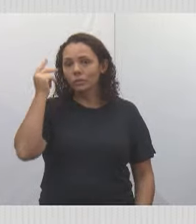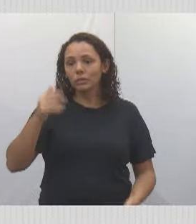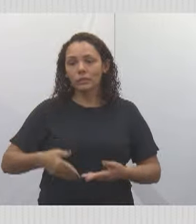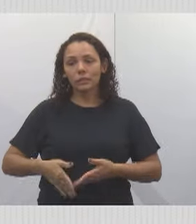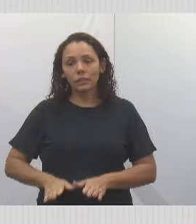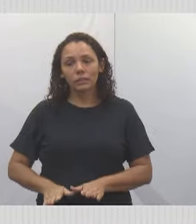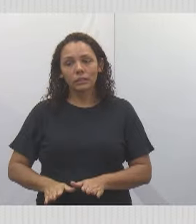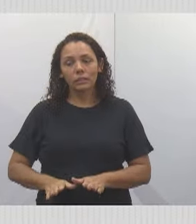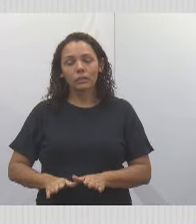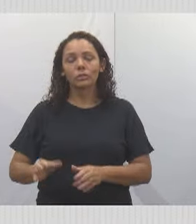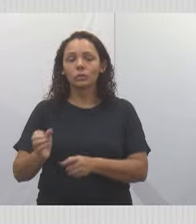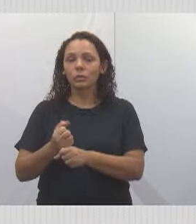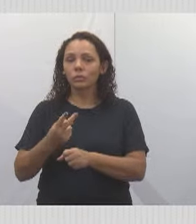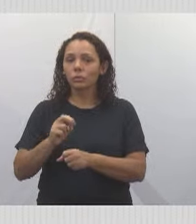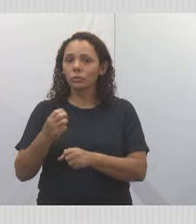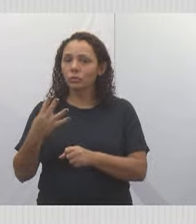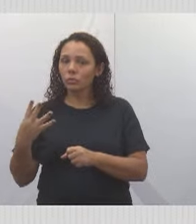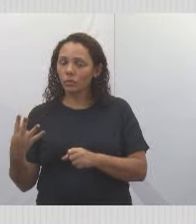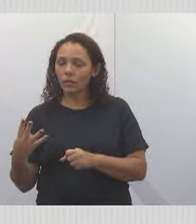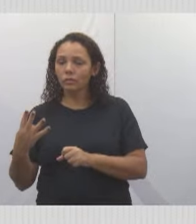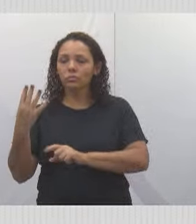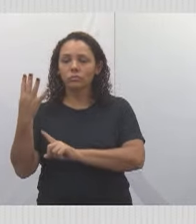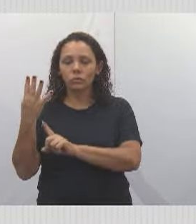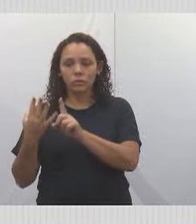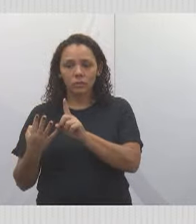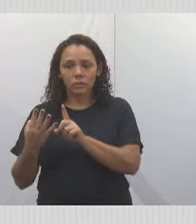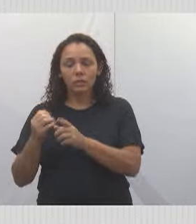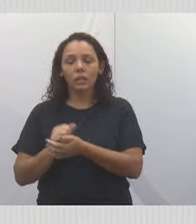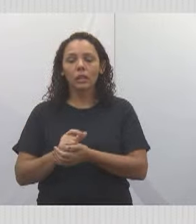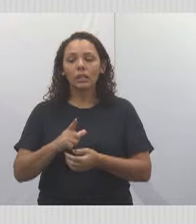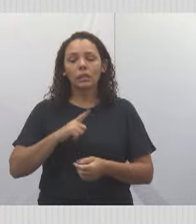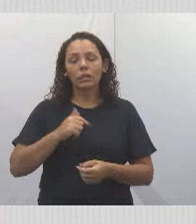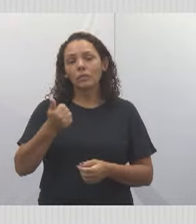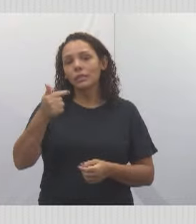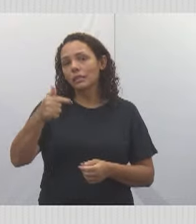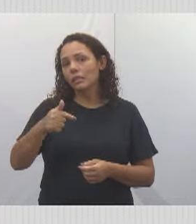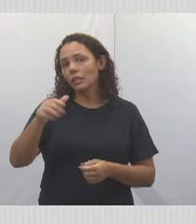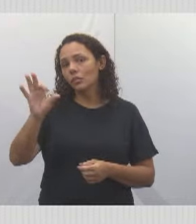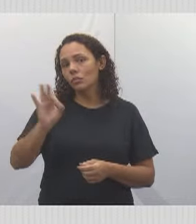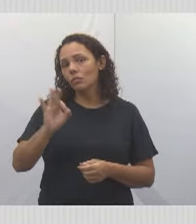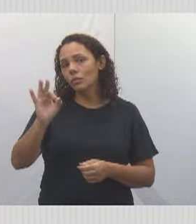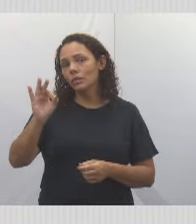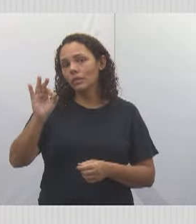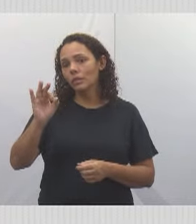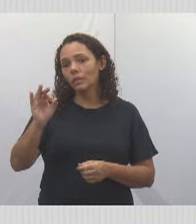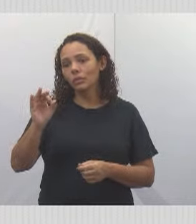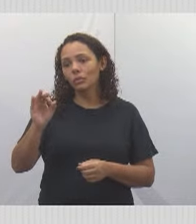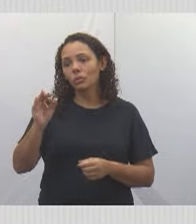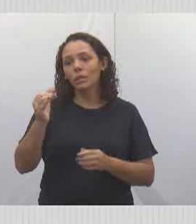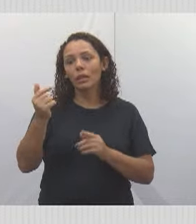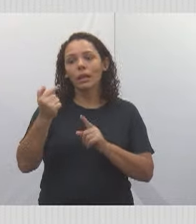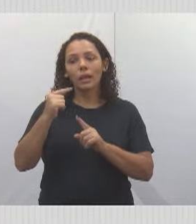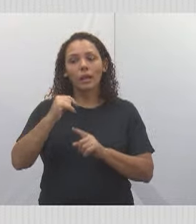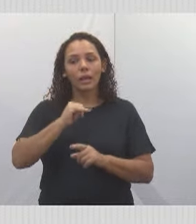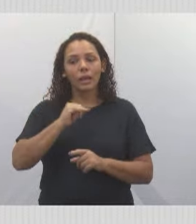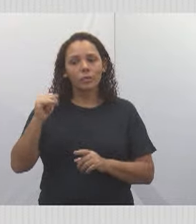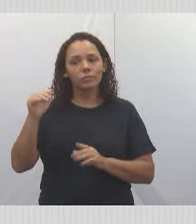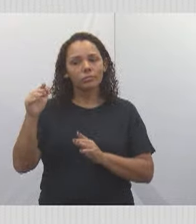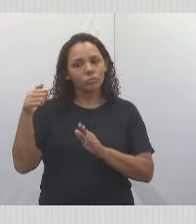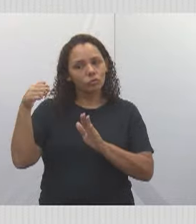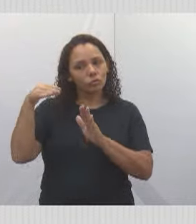município nesse quadrimestre. Houve 17% menos nascimentos. No segundo quadro, a gente